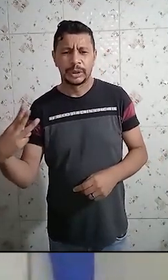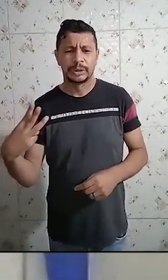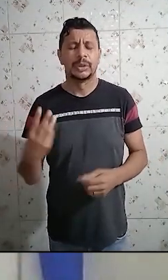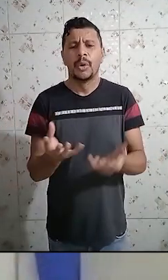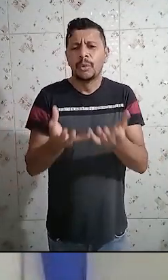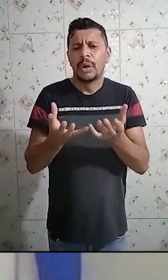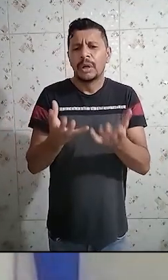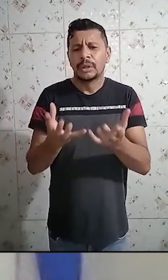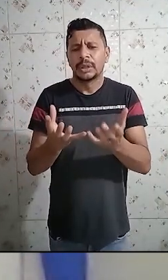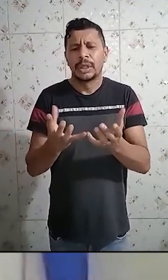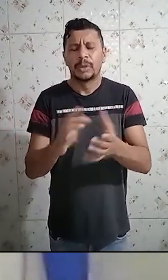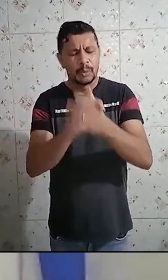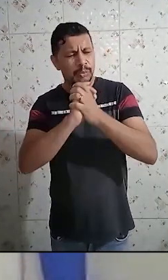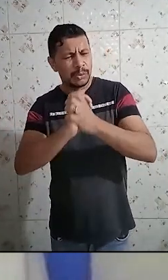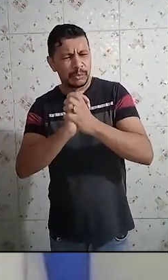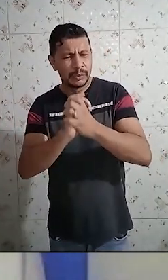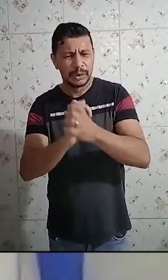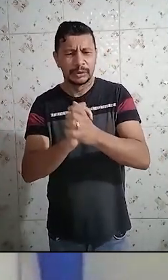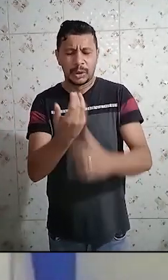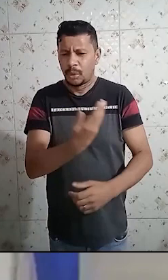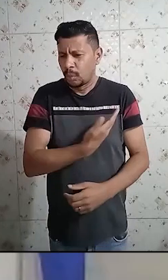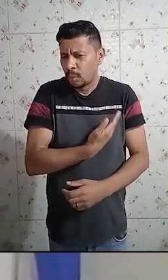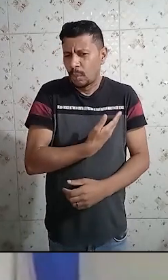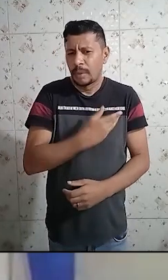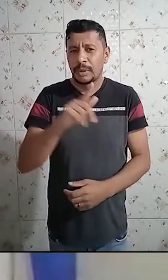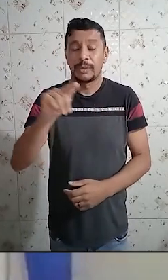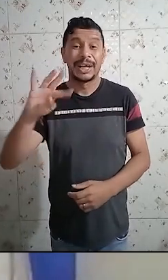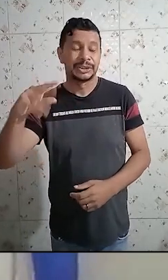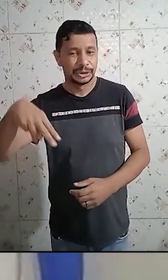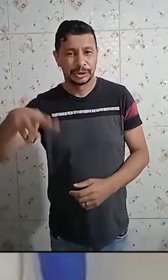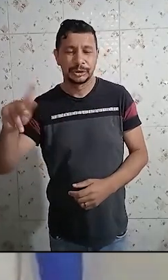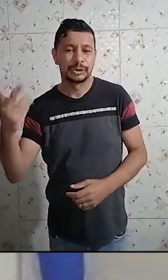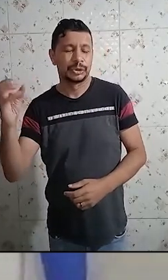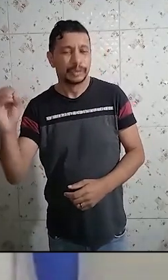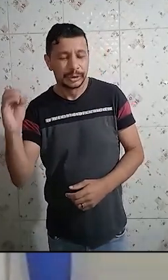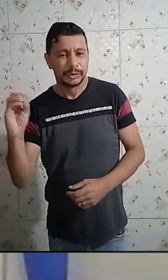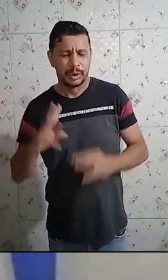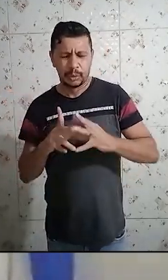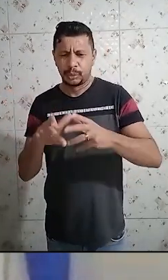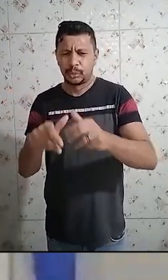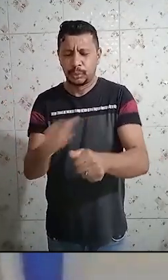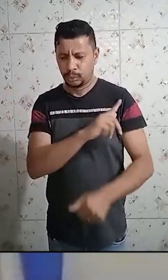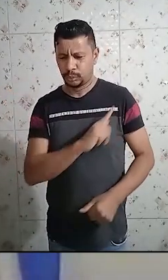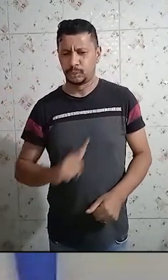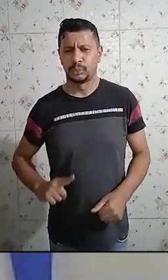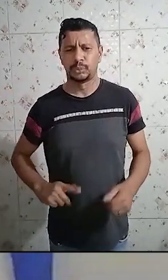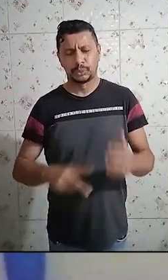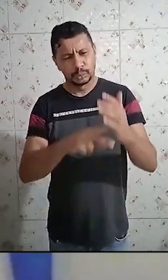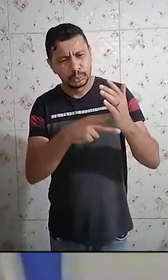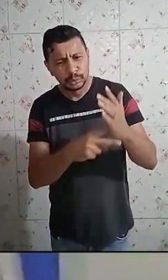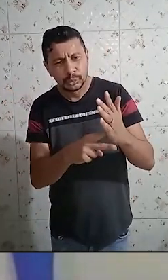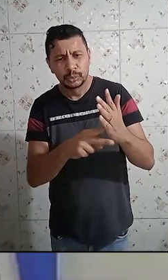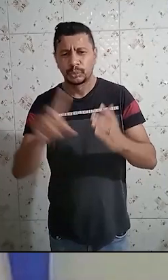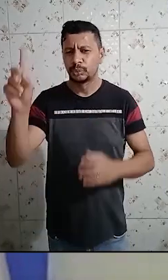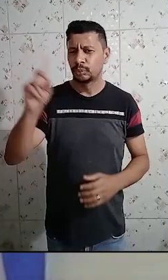2023, venho aqui parabenizar o companheiro Ratinho e toda a nossa diretoria, o